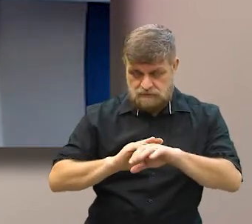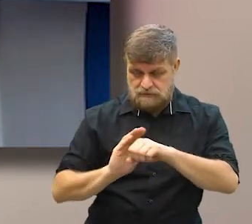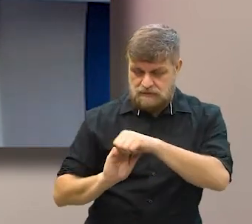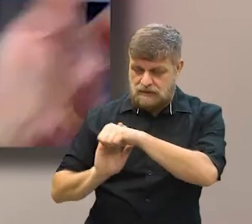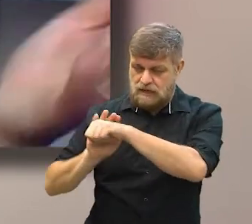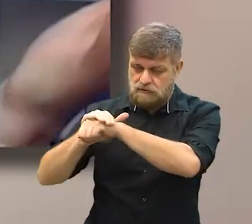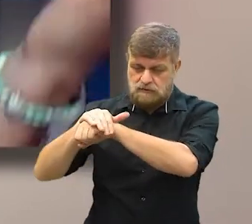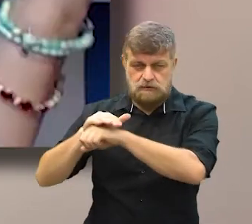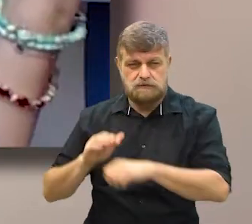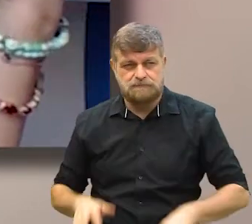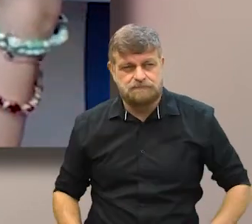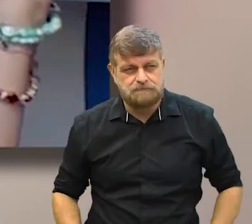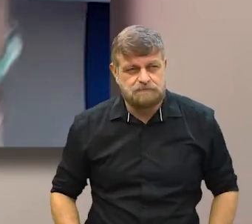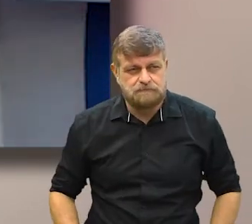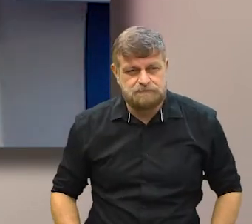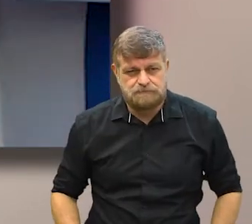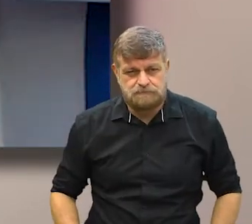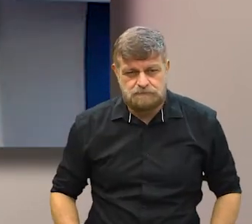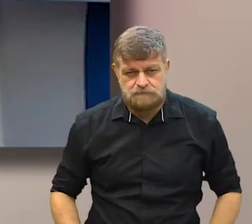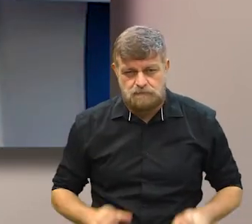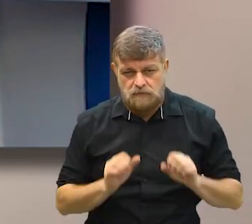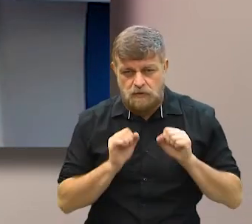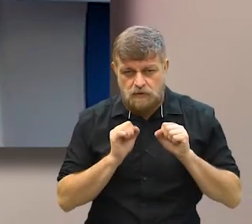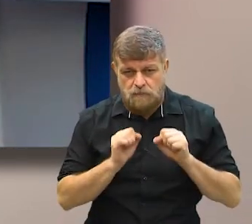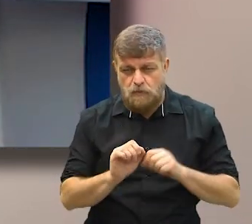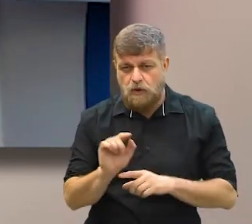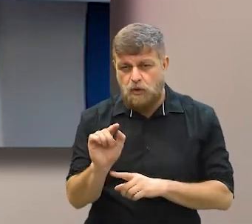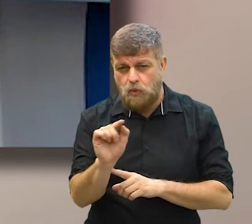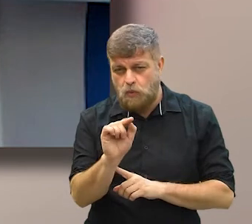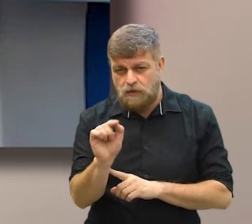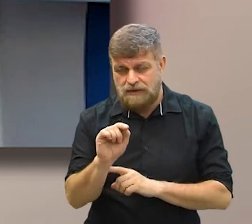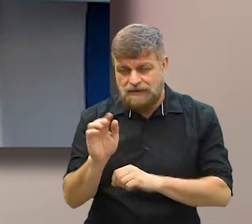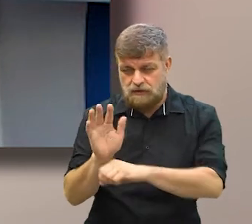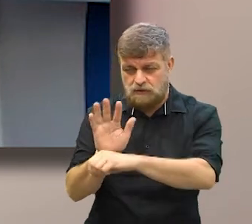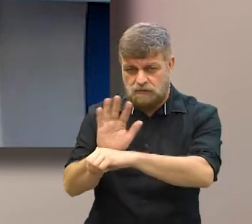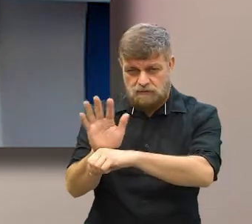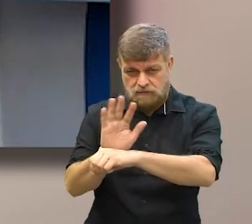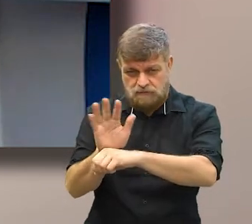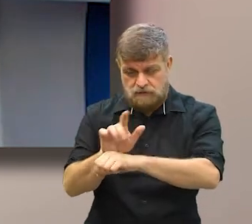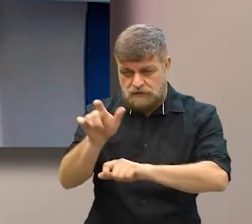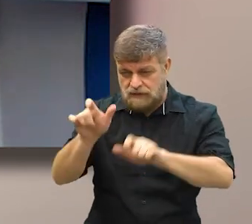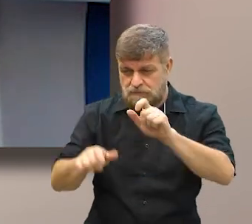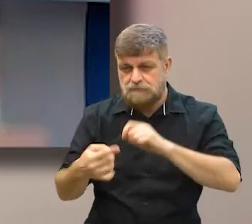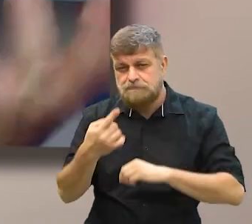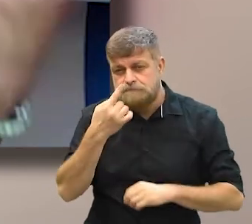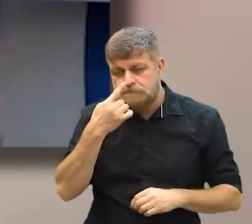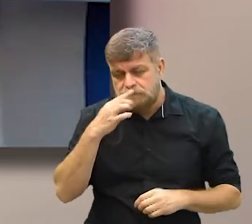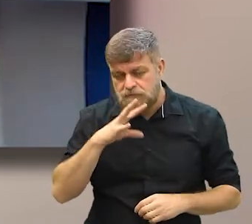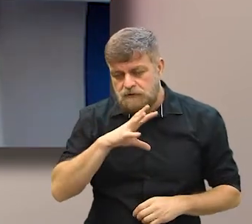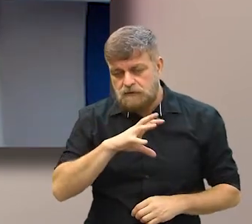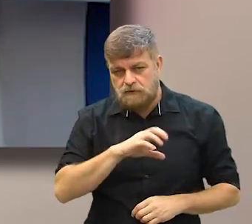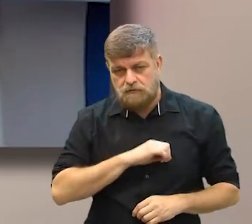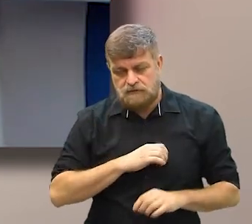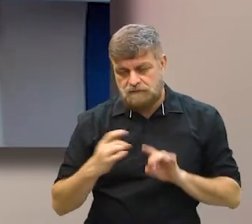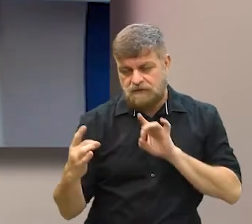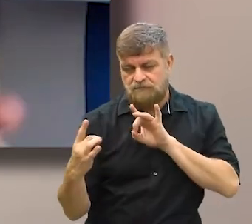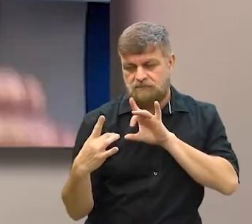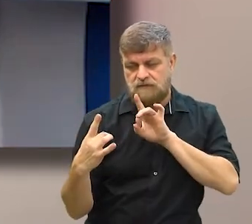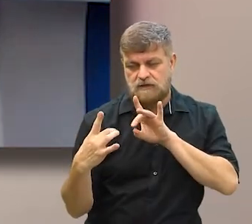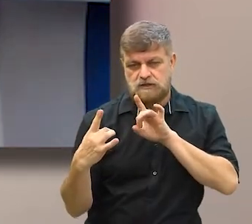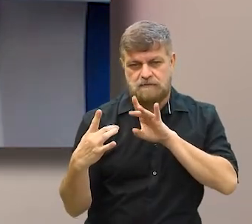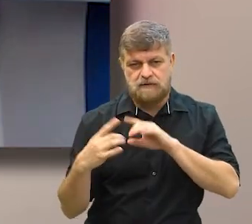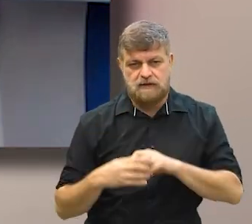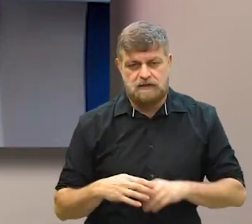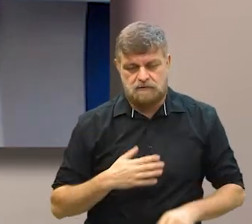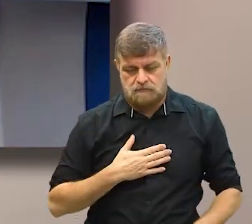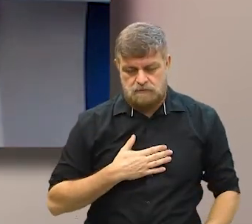à noite? Você pode fazer, é um dos vídeos que o pessoal mais gosta, que melhor me dá um feedback, é uma